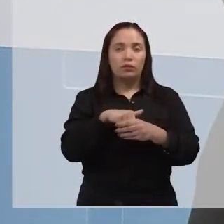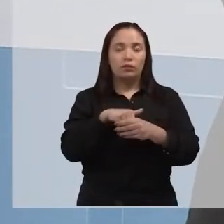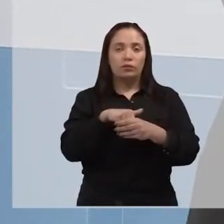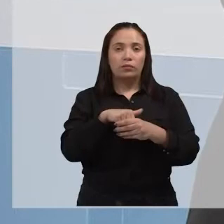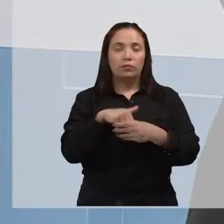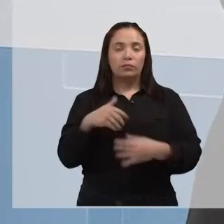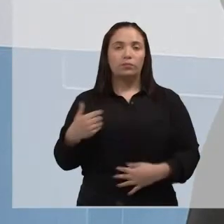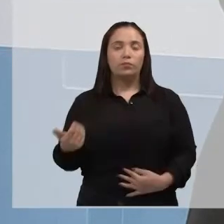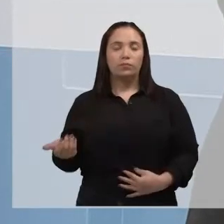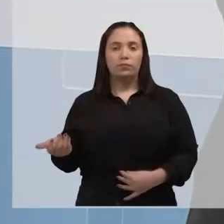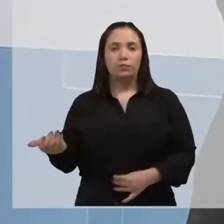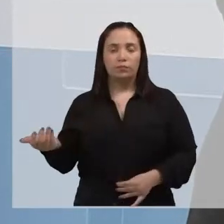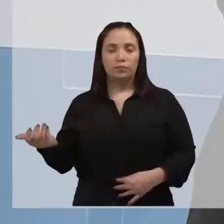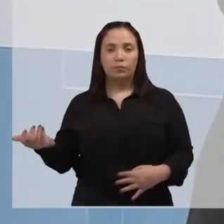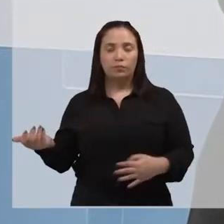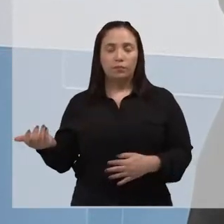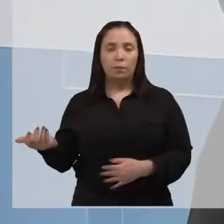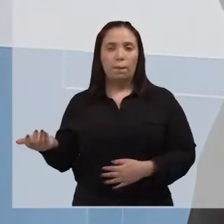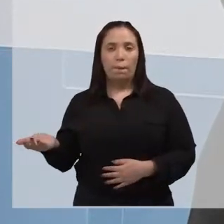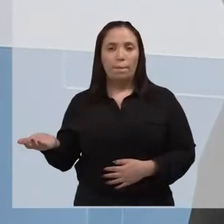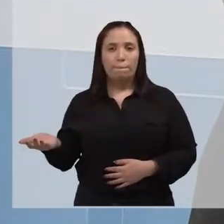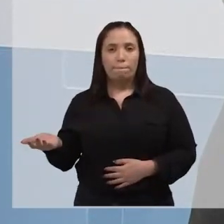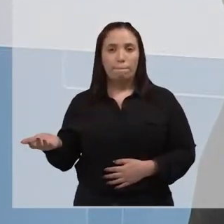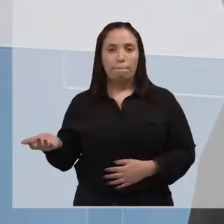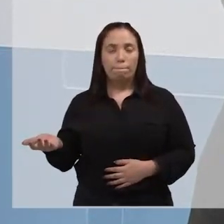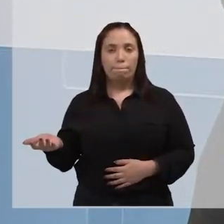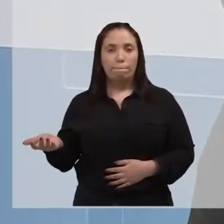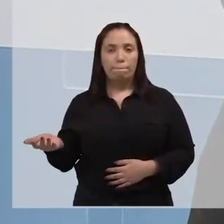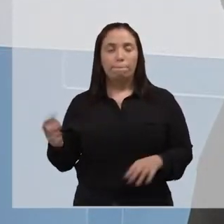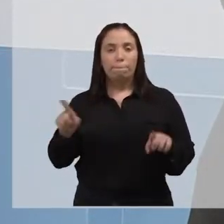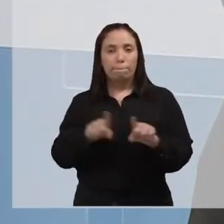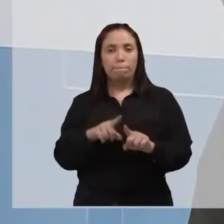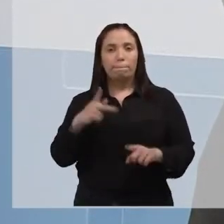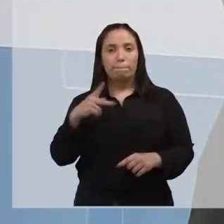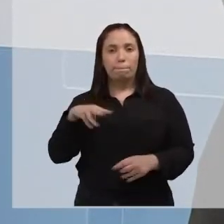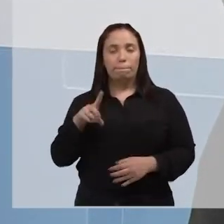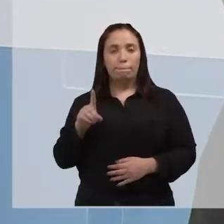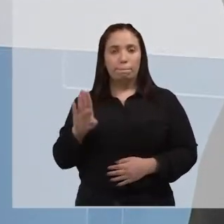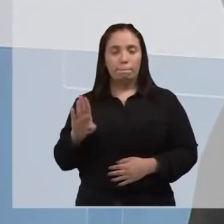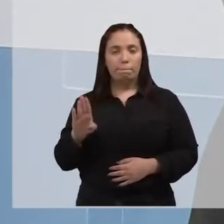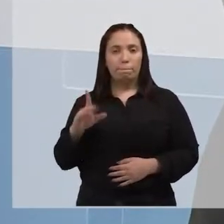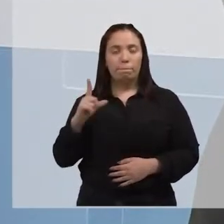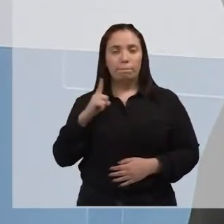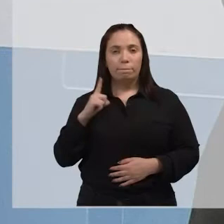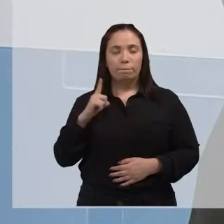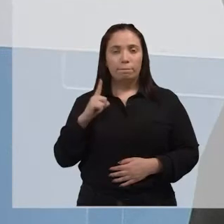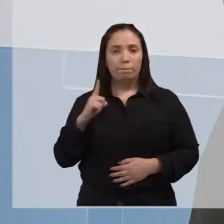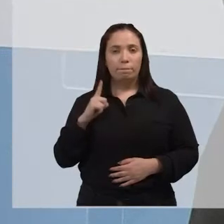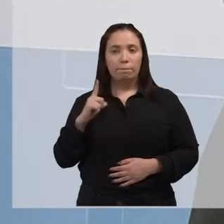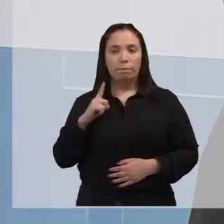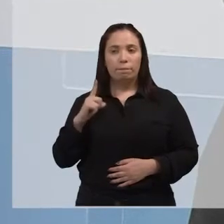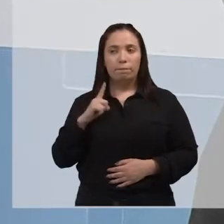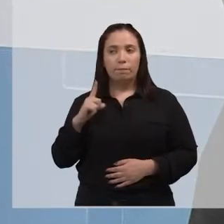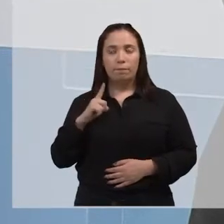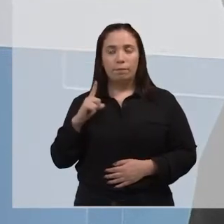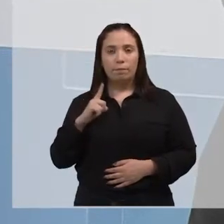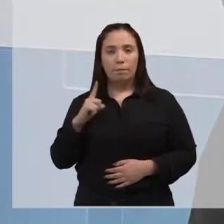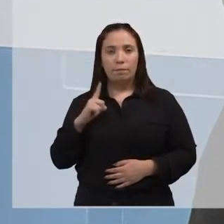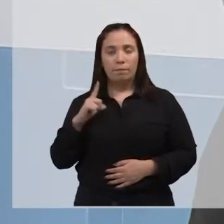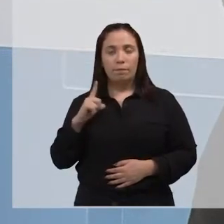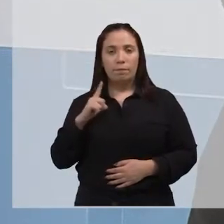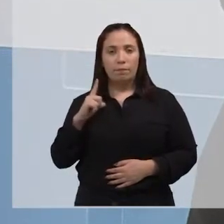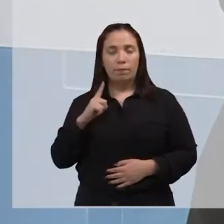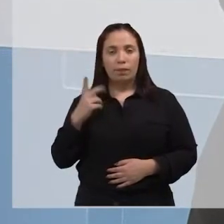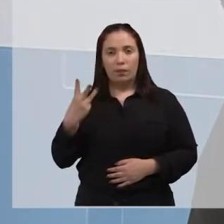né? Seria 3 e viraria uma. O PMDB que teriam e o PSDB... Eliminava 3 ou 4 candidaturas.